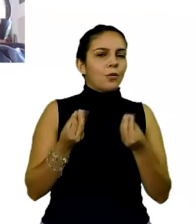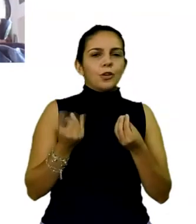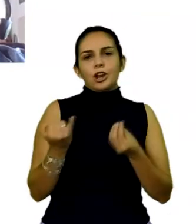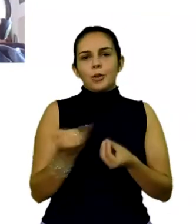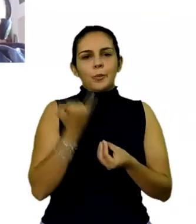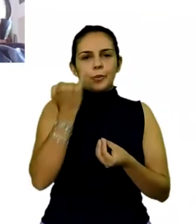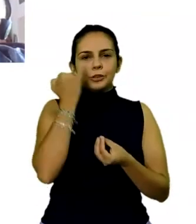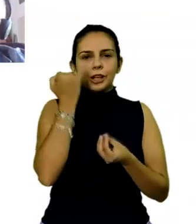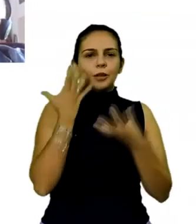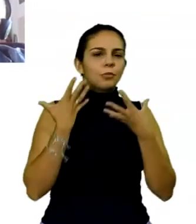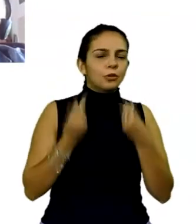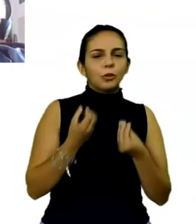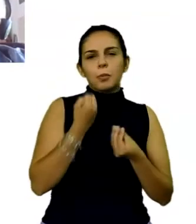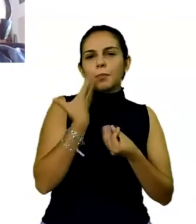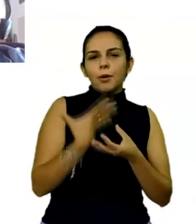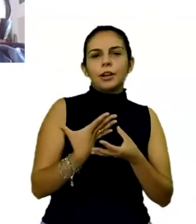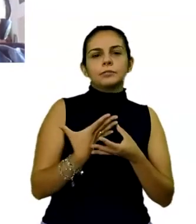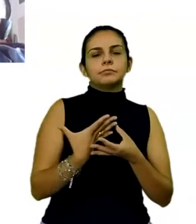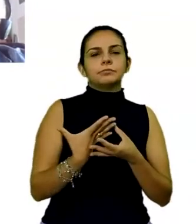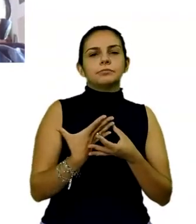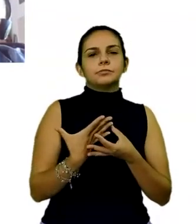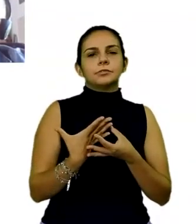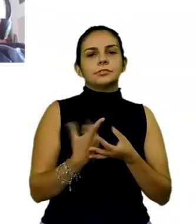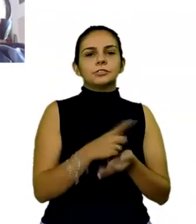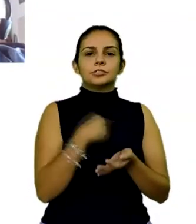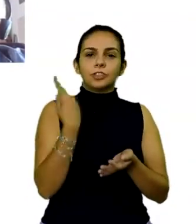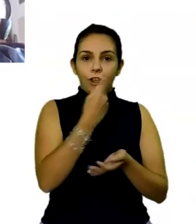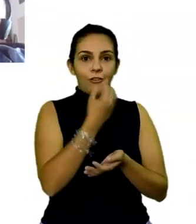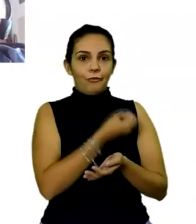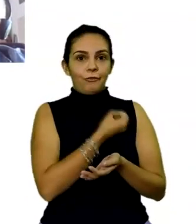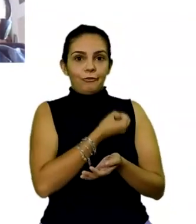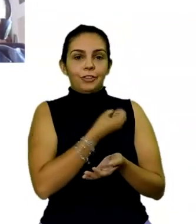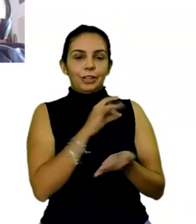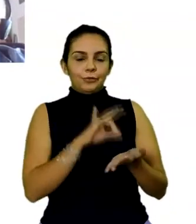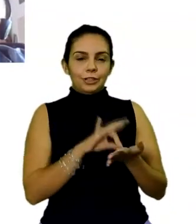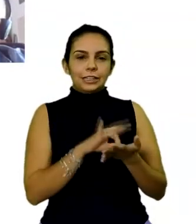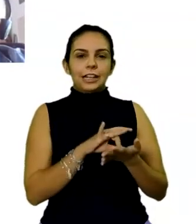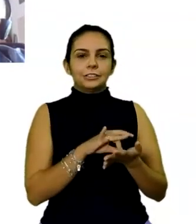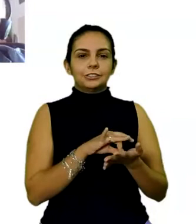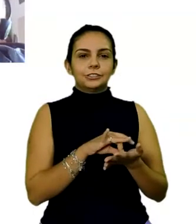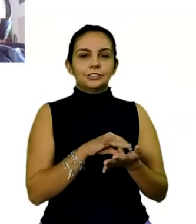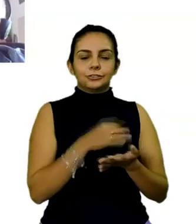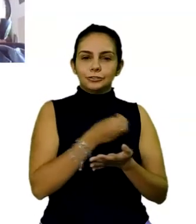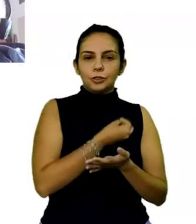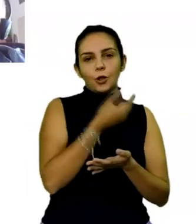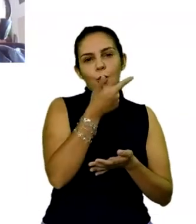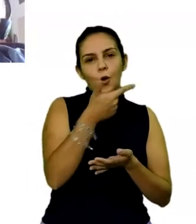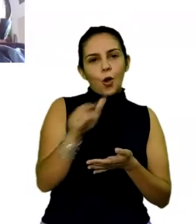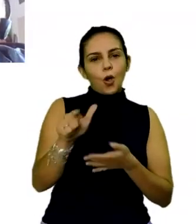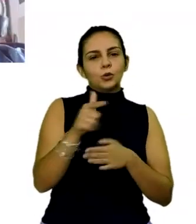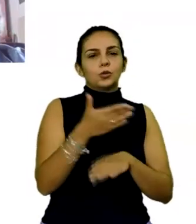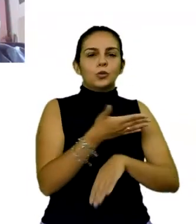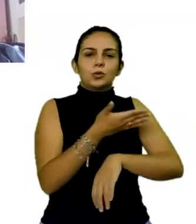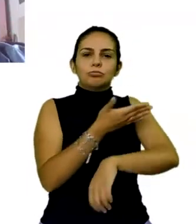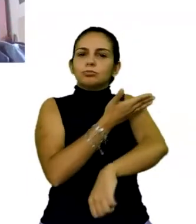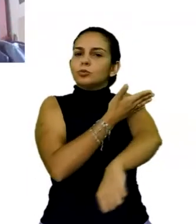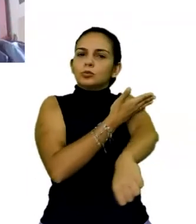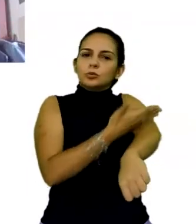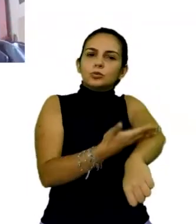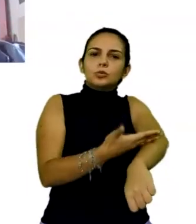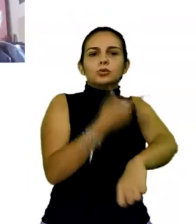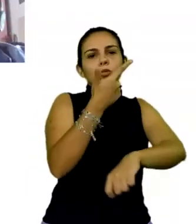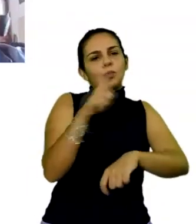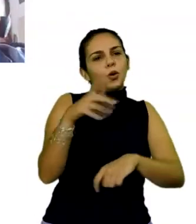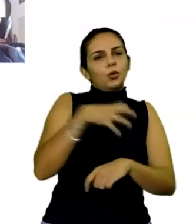muito importante, muito boa, em termos da nossa vida mesmo. Viver um outro costume, um outro jeito